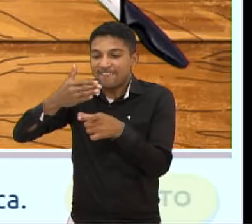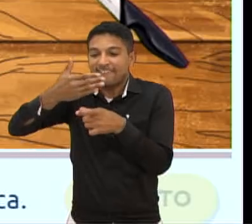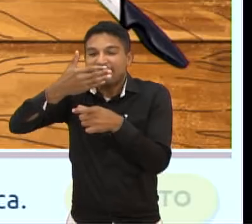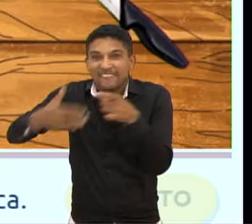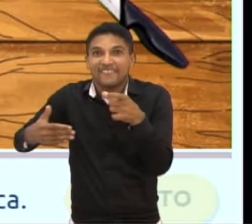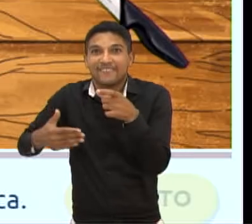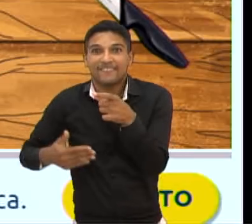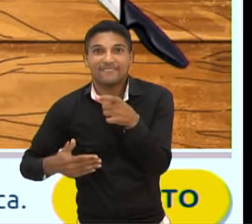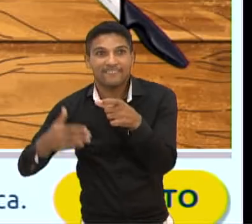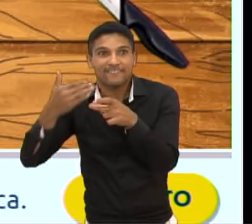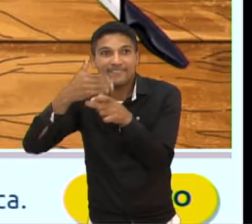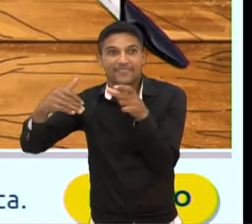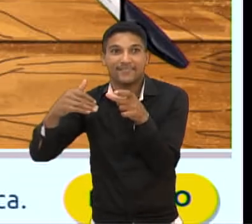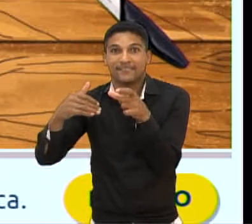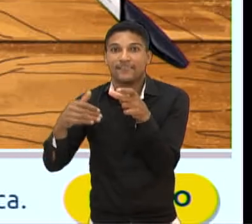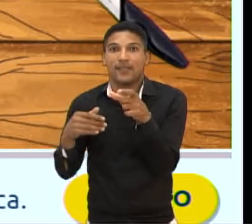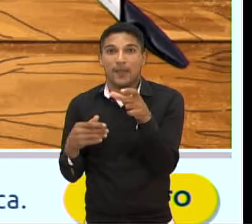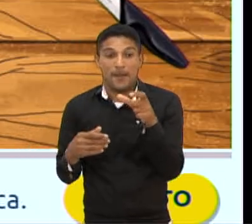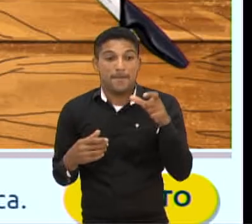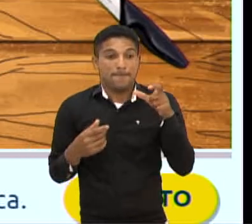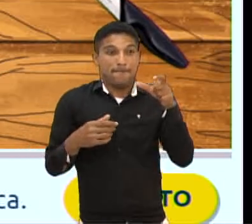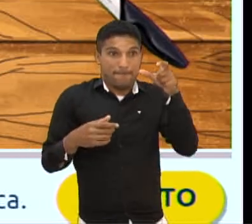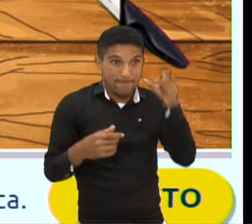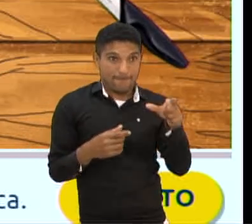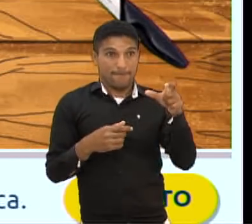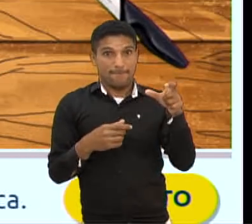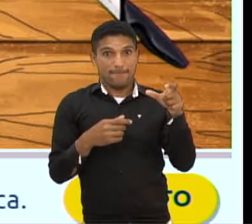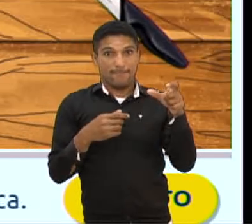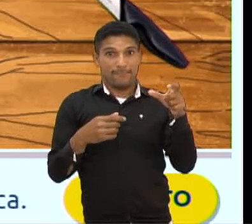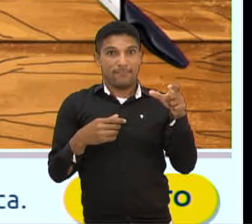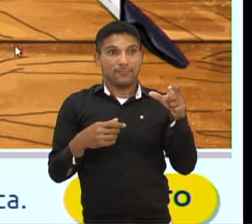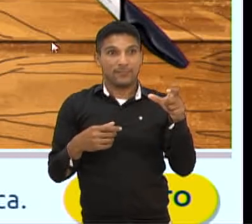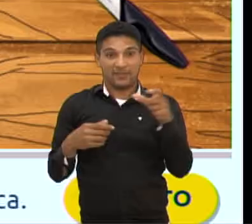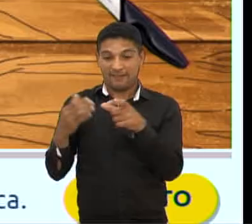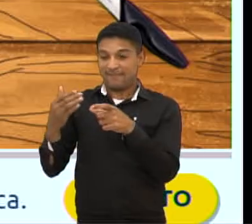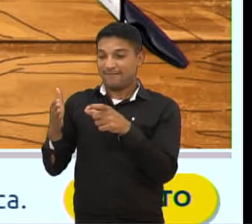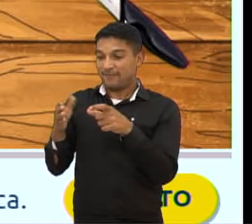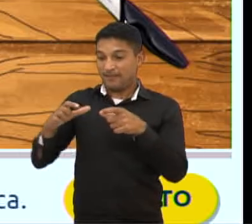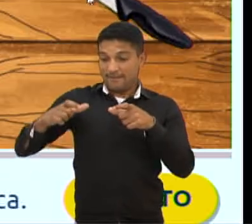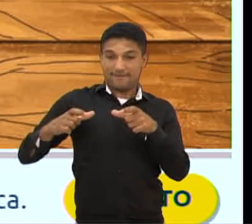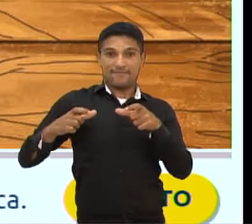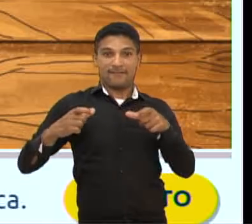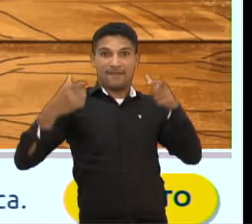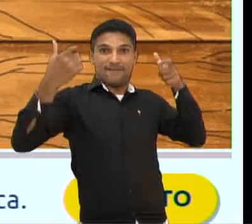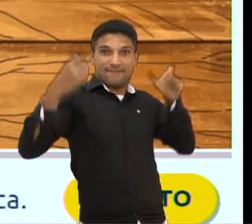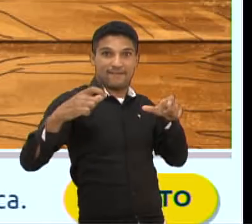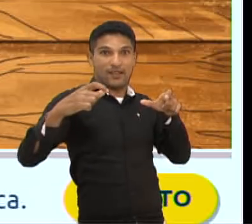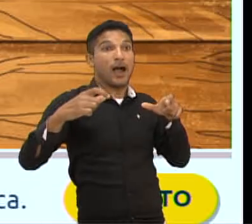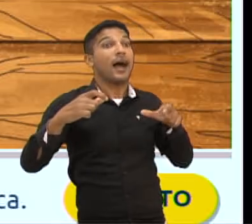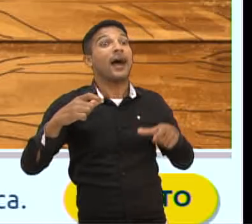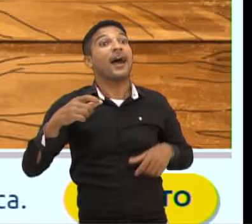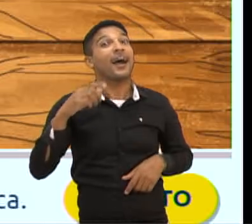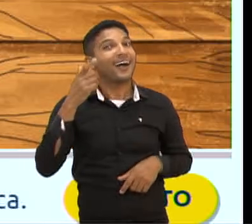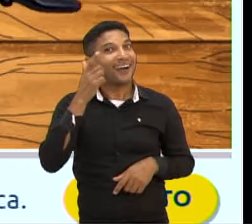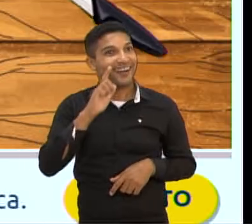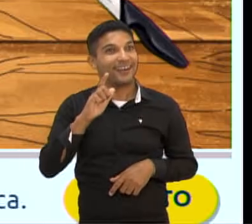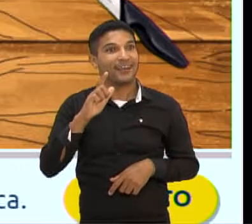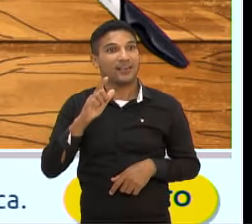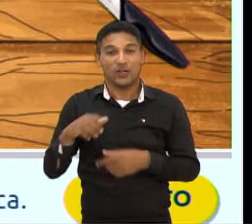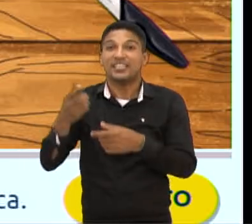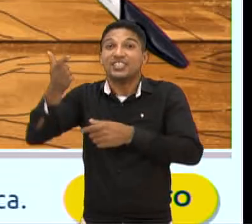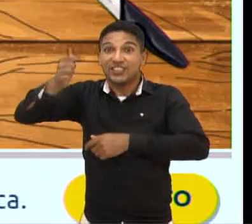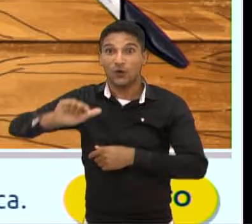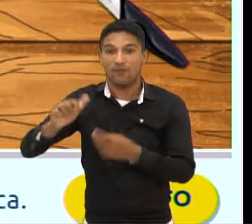acontece? Metade num, metade no outro. Opa, acho que vai dar certo essa ideia. Agora vamos dividir novamente a